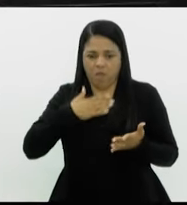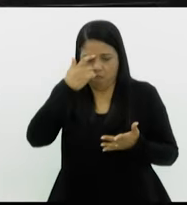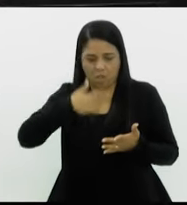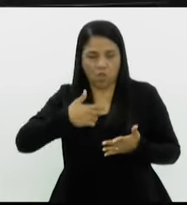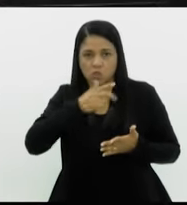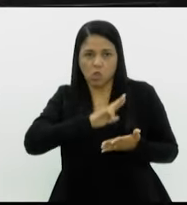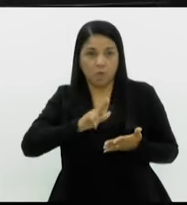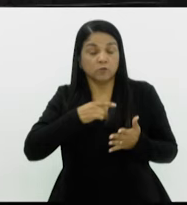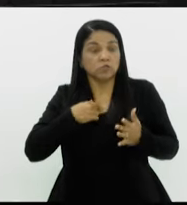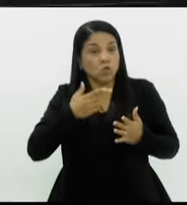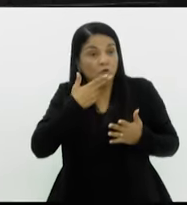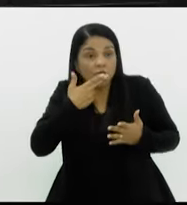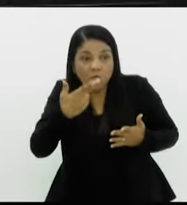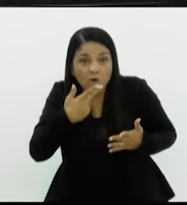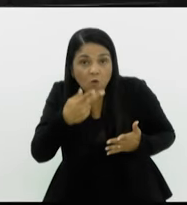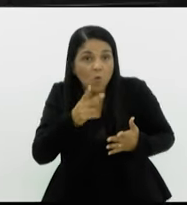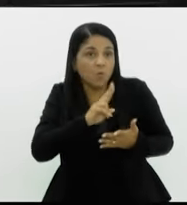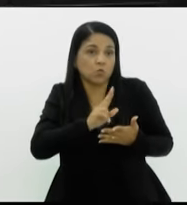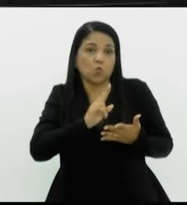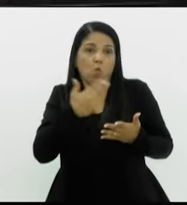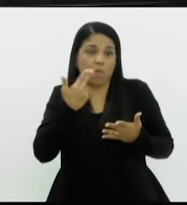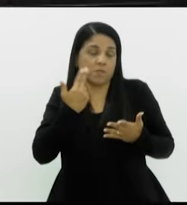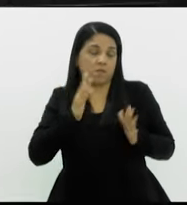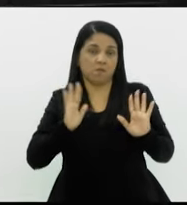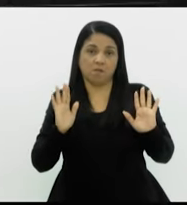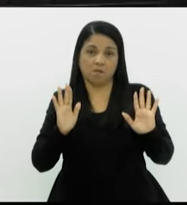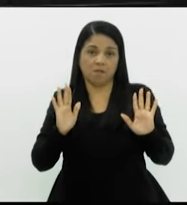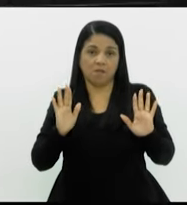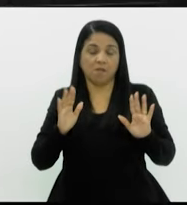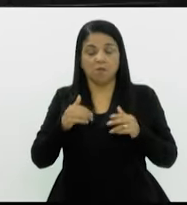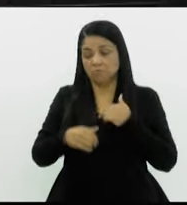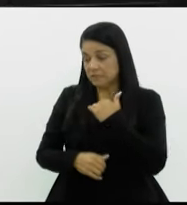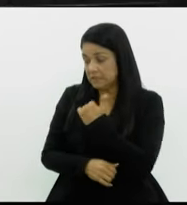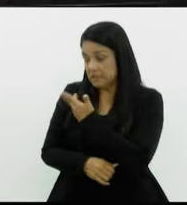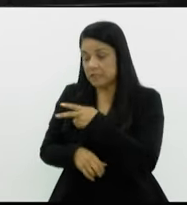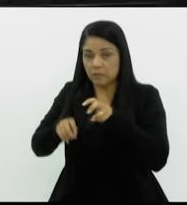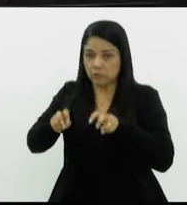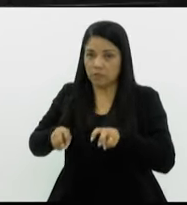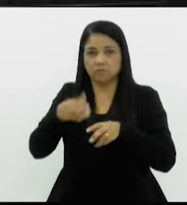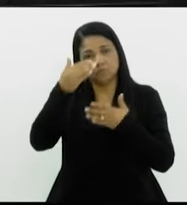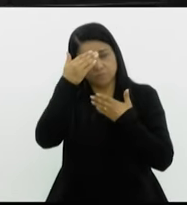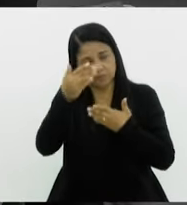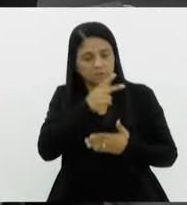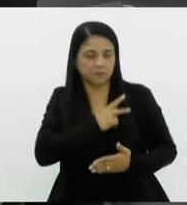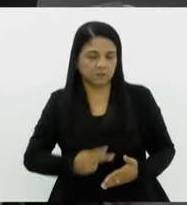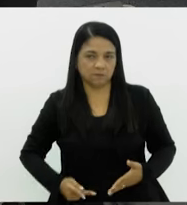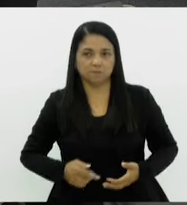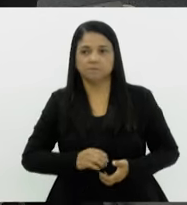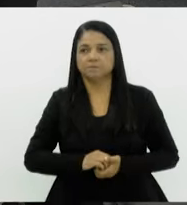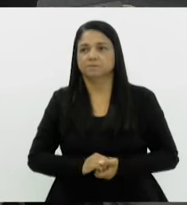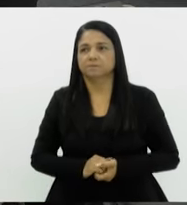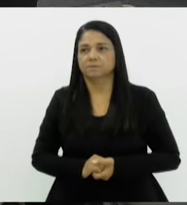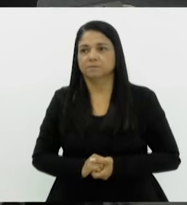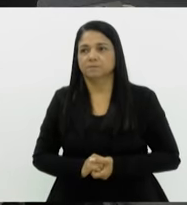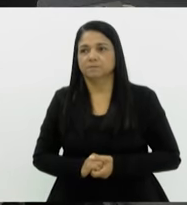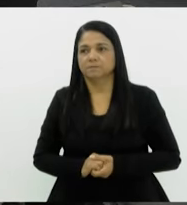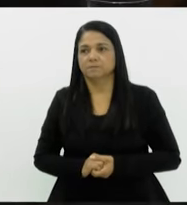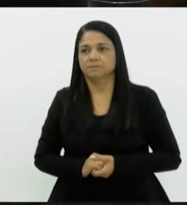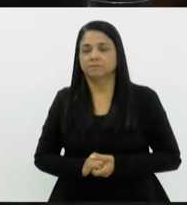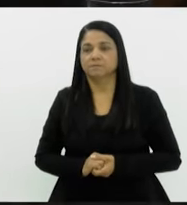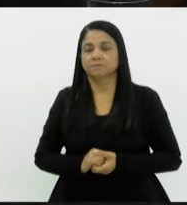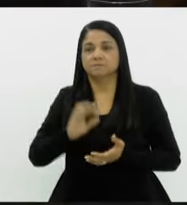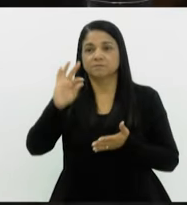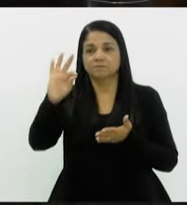simplesmente me citou. Eu estava prestando atenção, estava sentado ali do seu lado. Muito obrigado, senhora presidente. Próximo